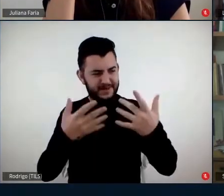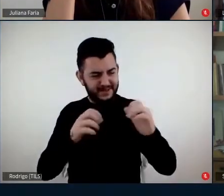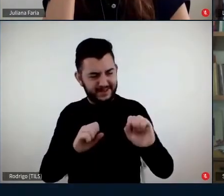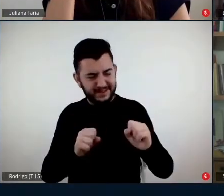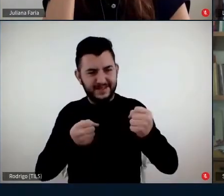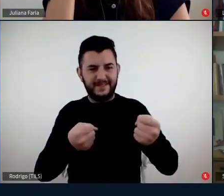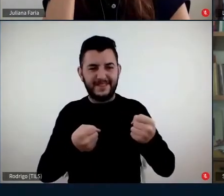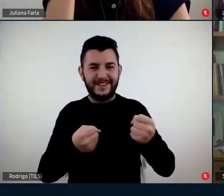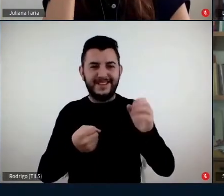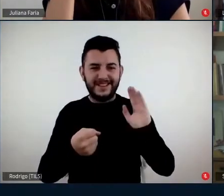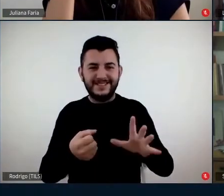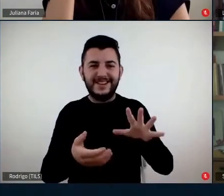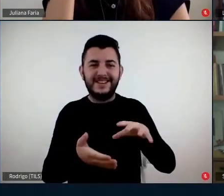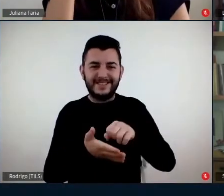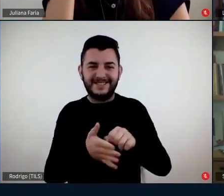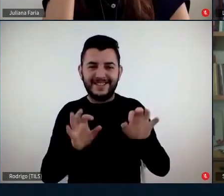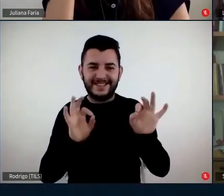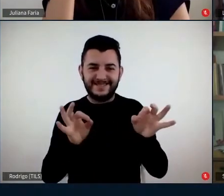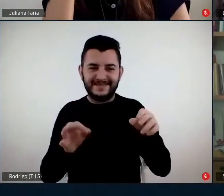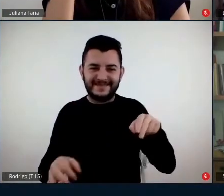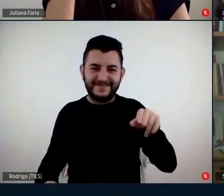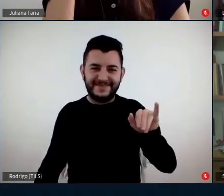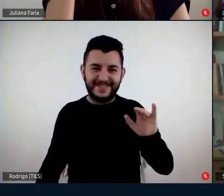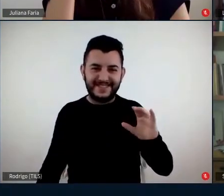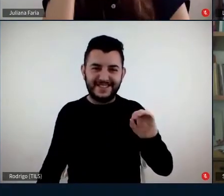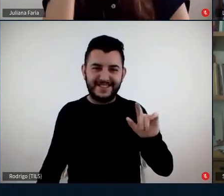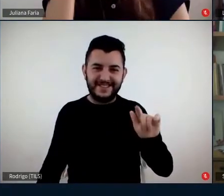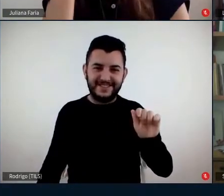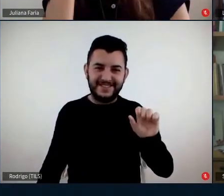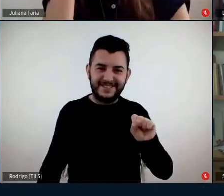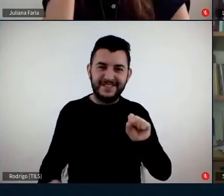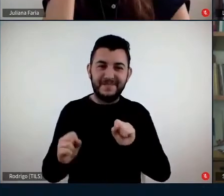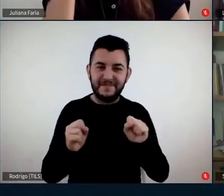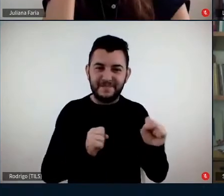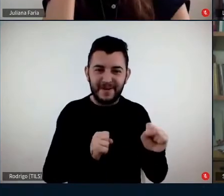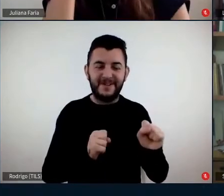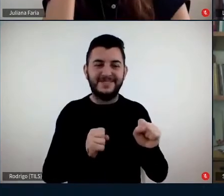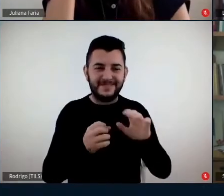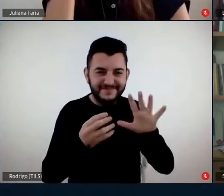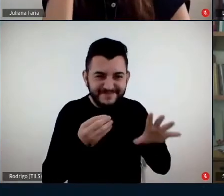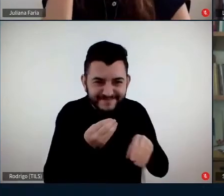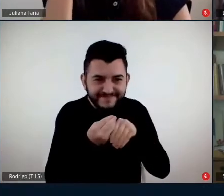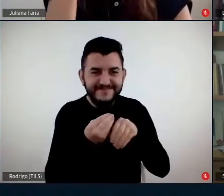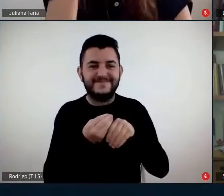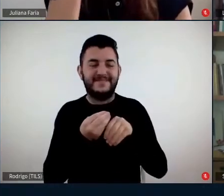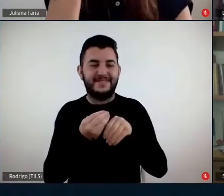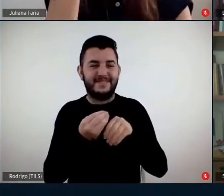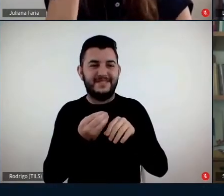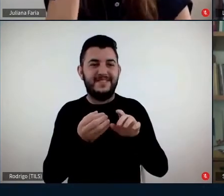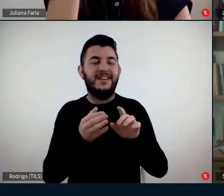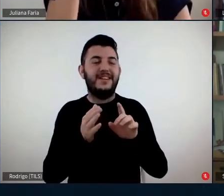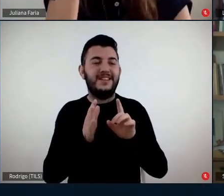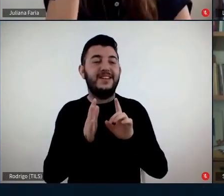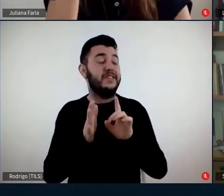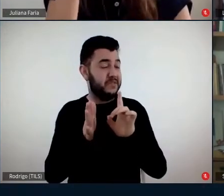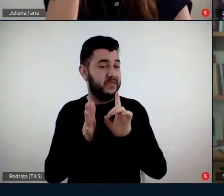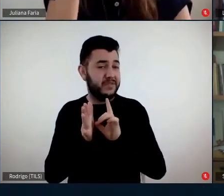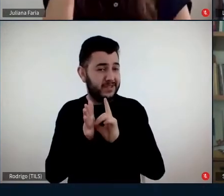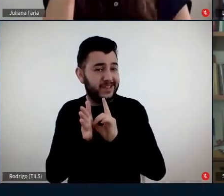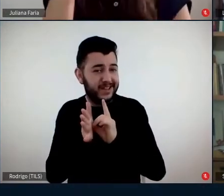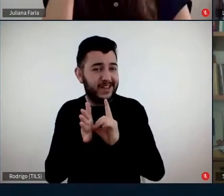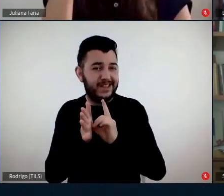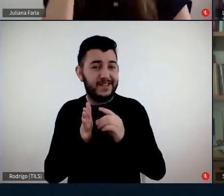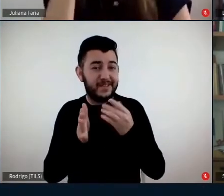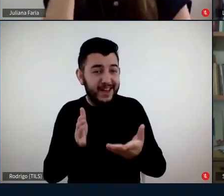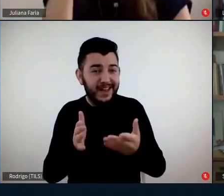está gravado, né, Nicolas, ela possa inserir no final do trabalho como a leoa que ela é em defesa